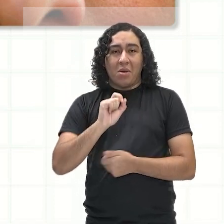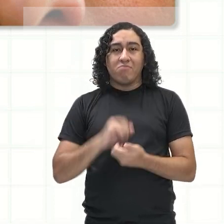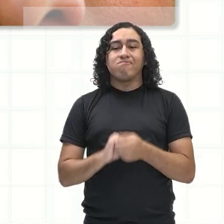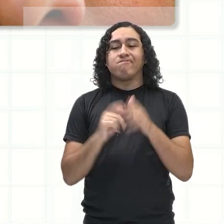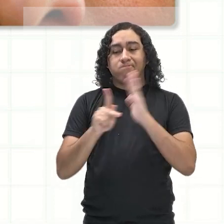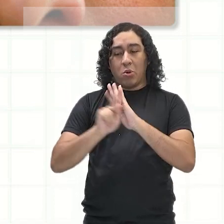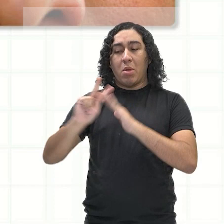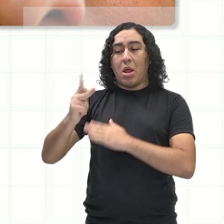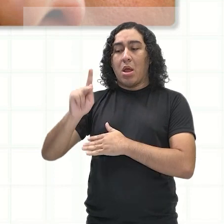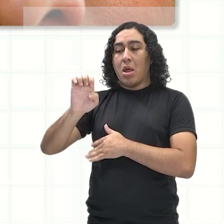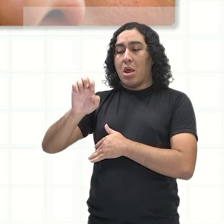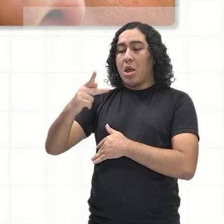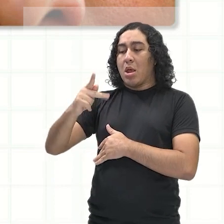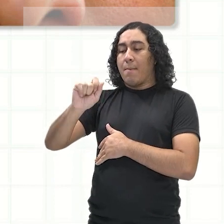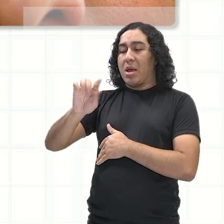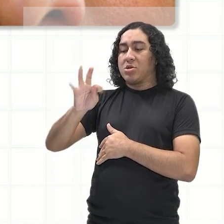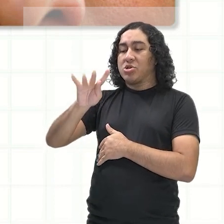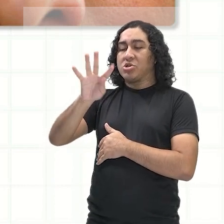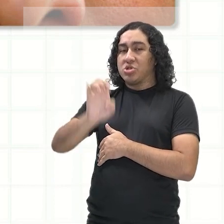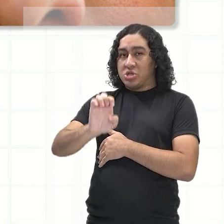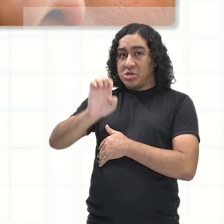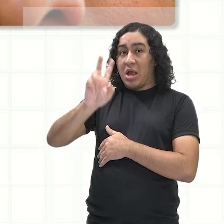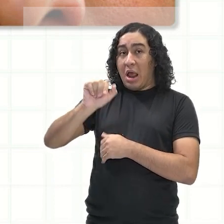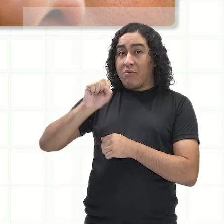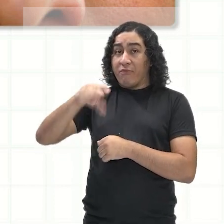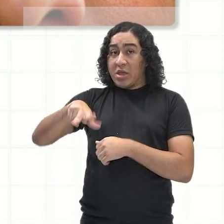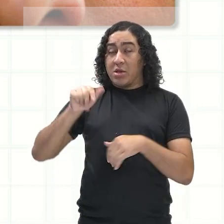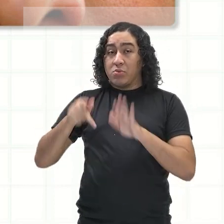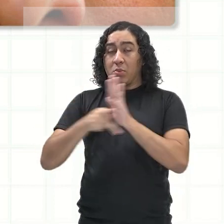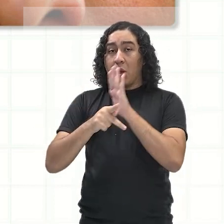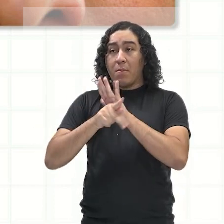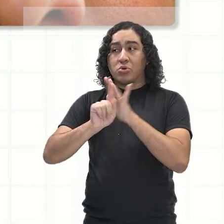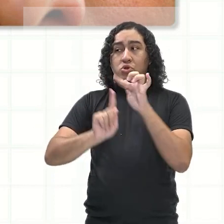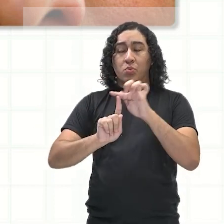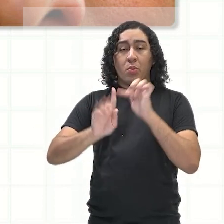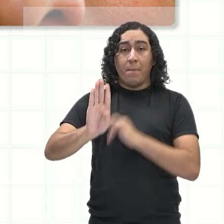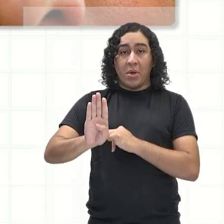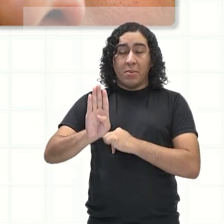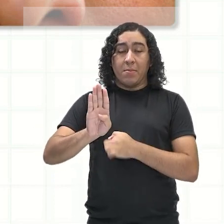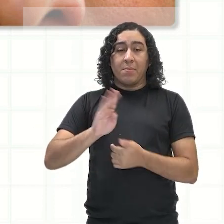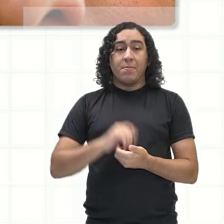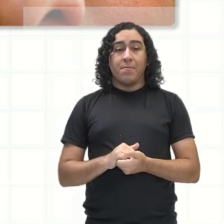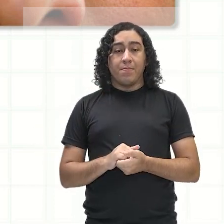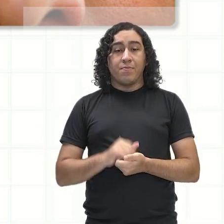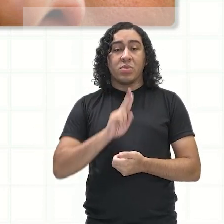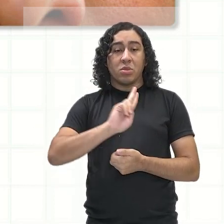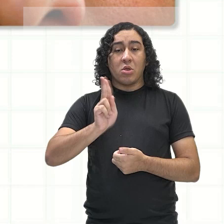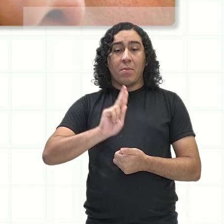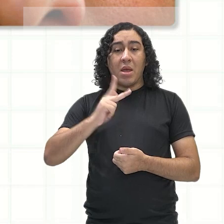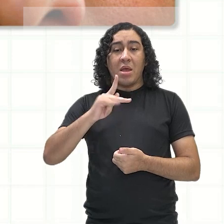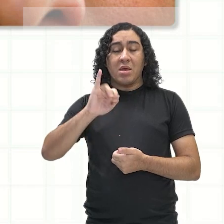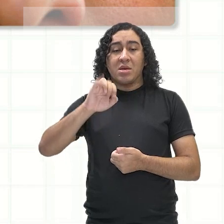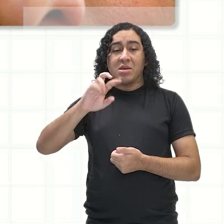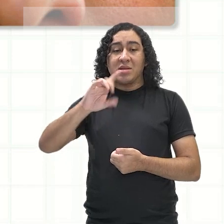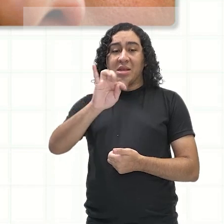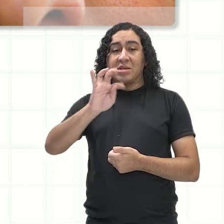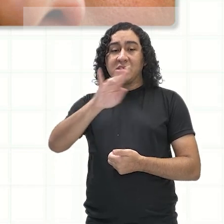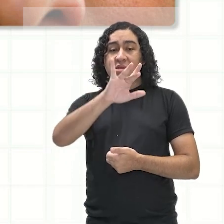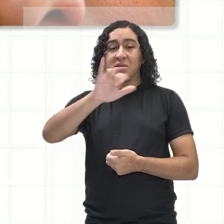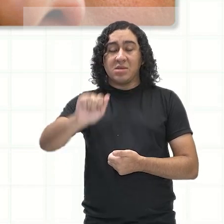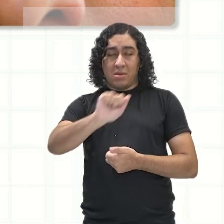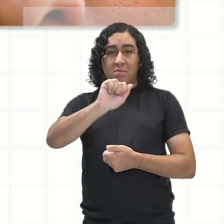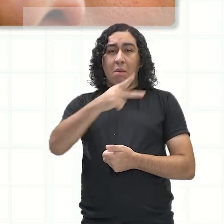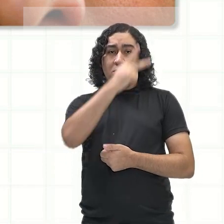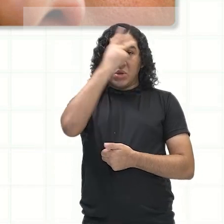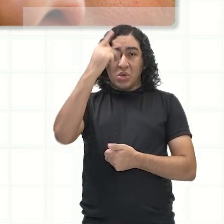hepatite viral, como no caso da hepatite B, que é a icterícia. E a icterícia justamente a